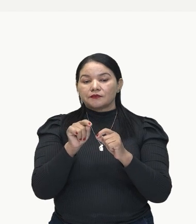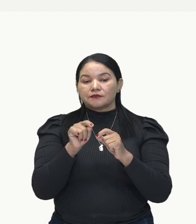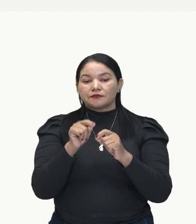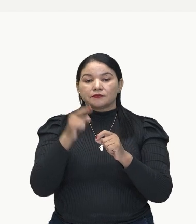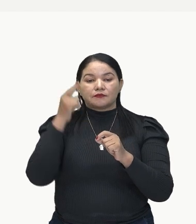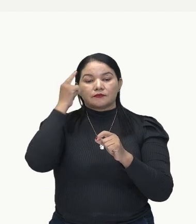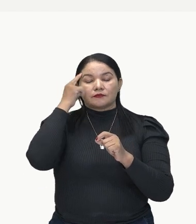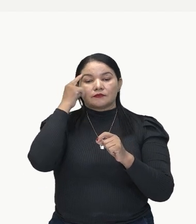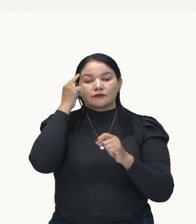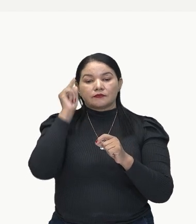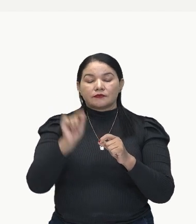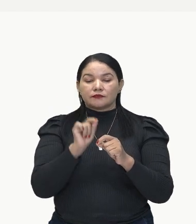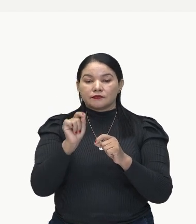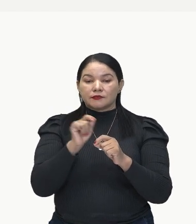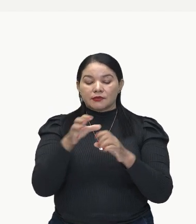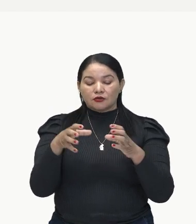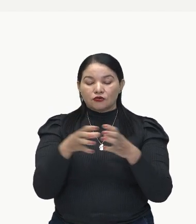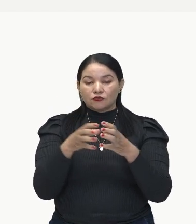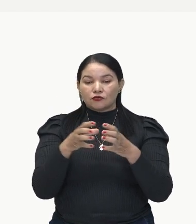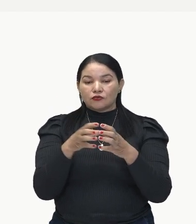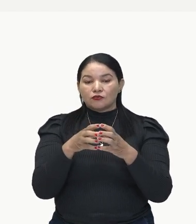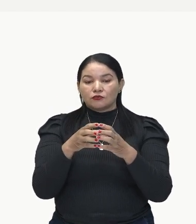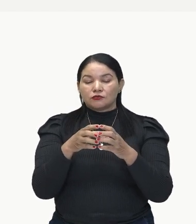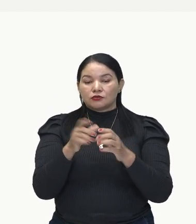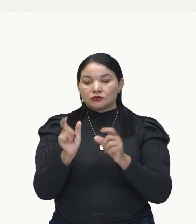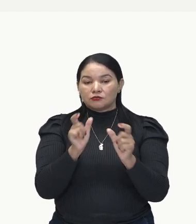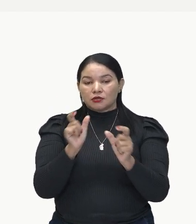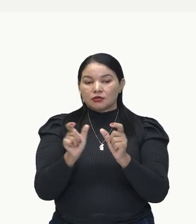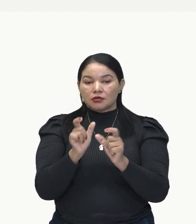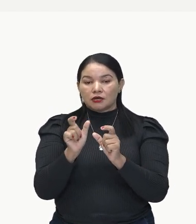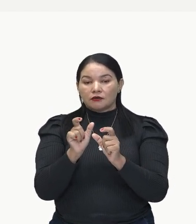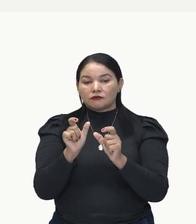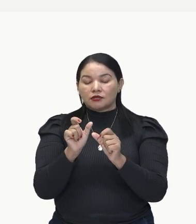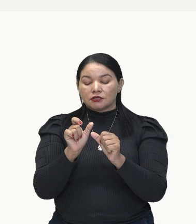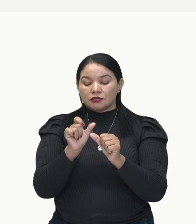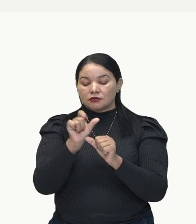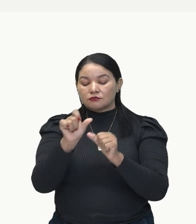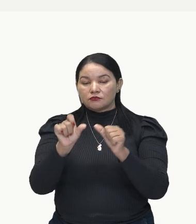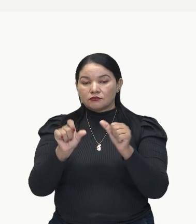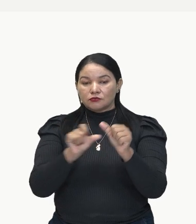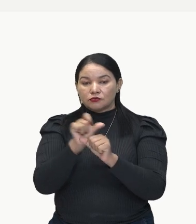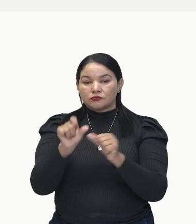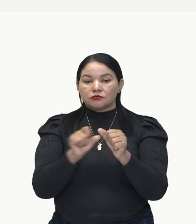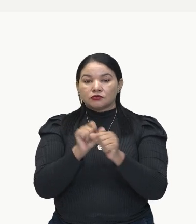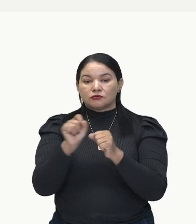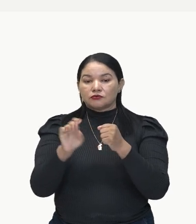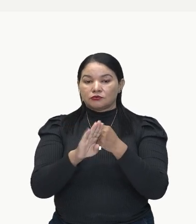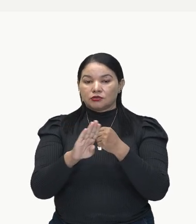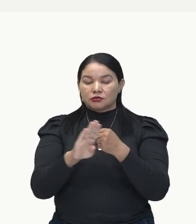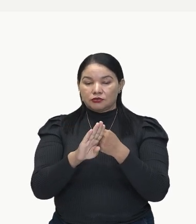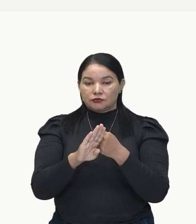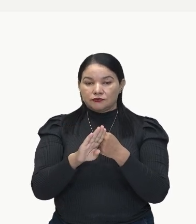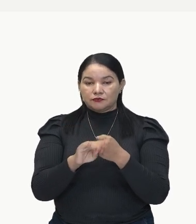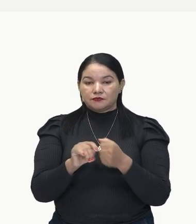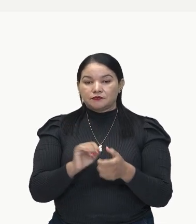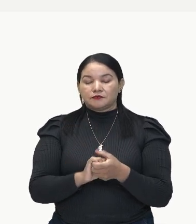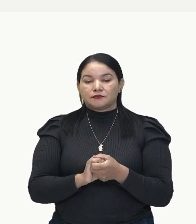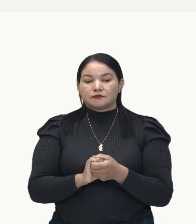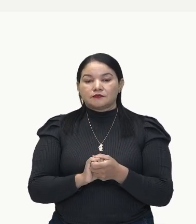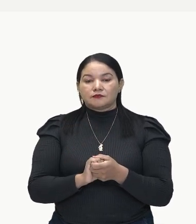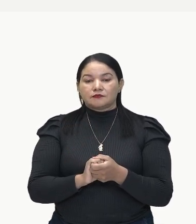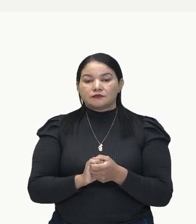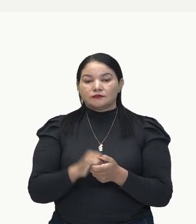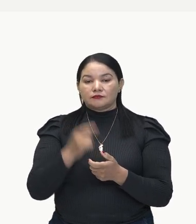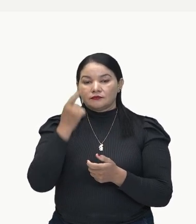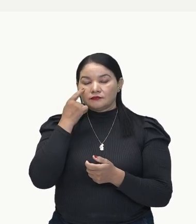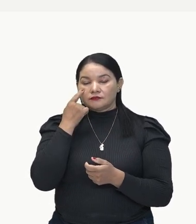pensei numa classe de palavras que está modificando o substantivo. Até colocar aqui para a gente